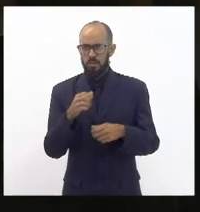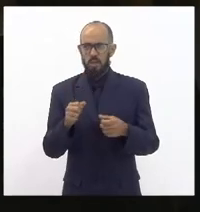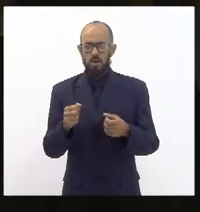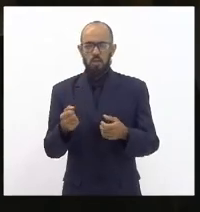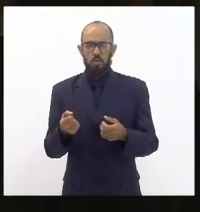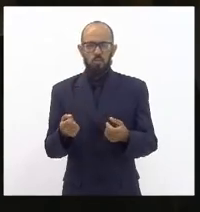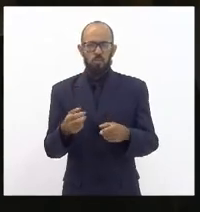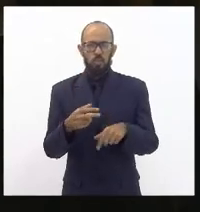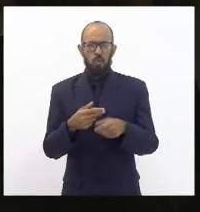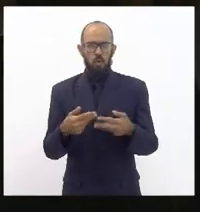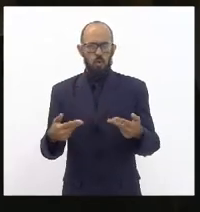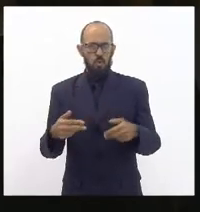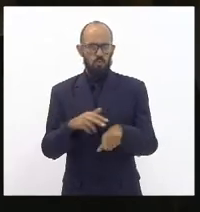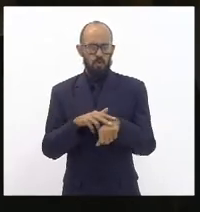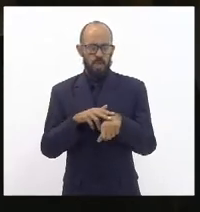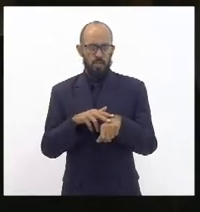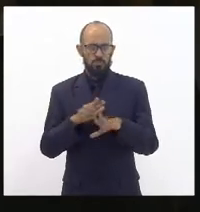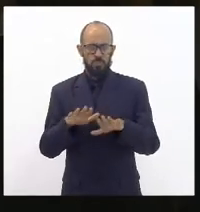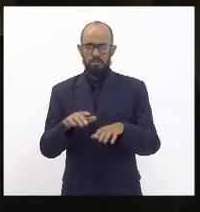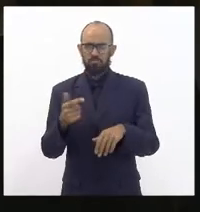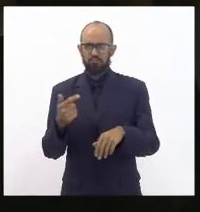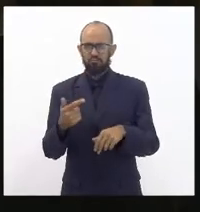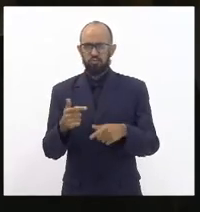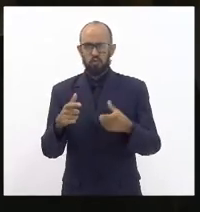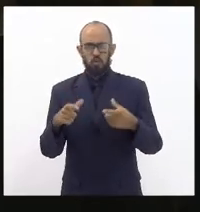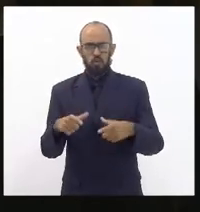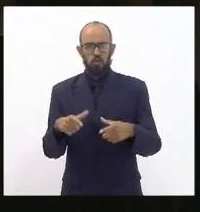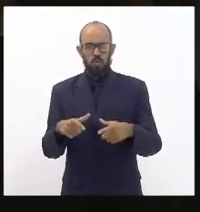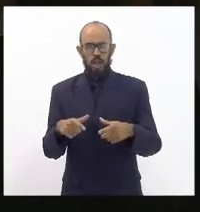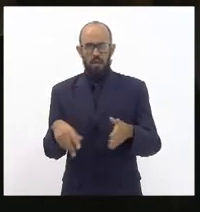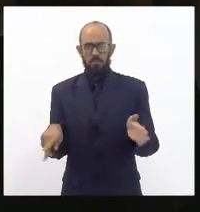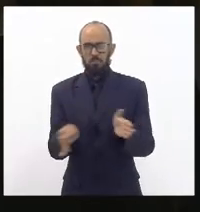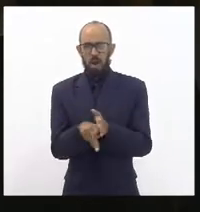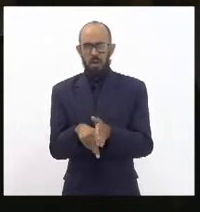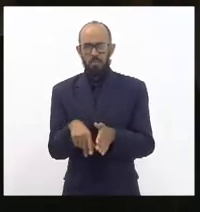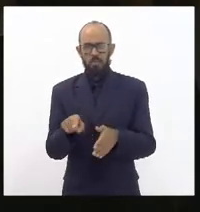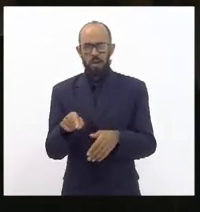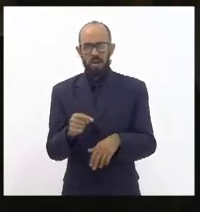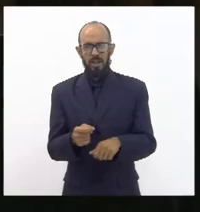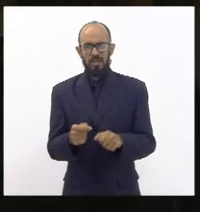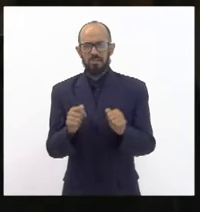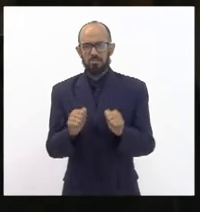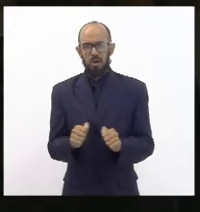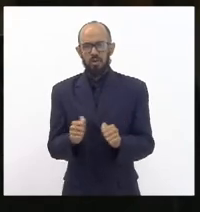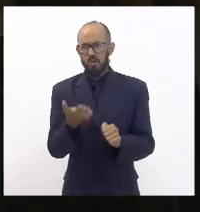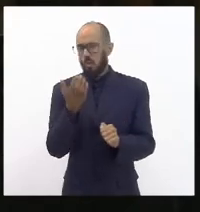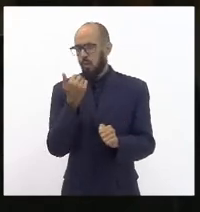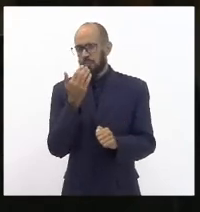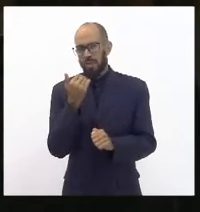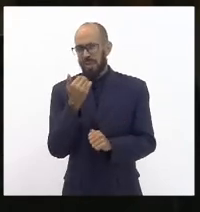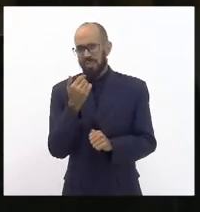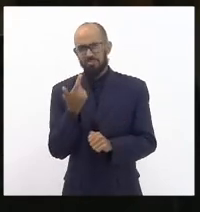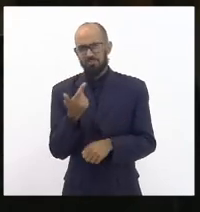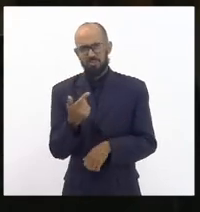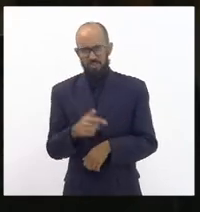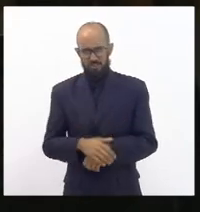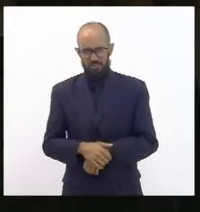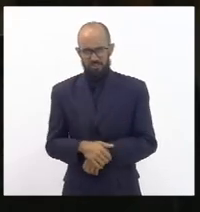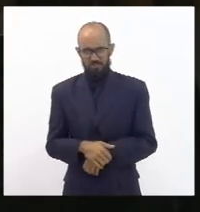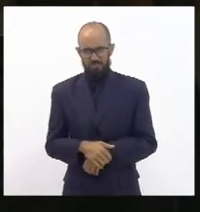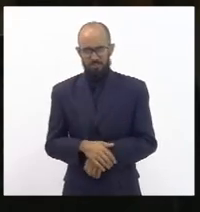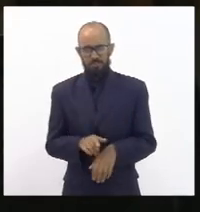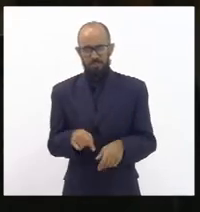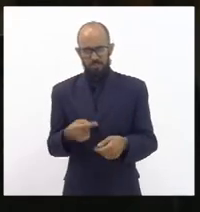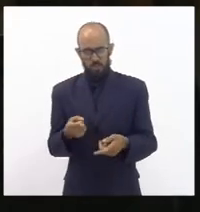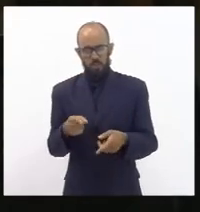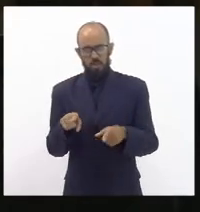salada mas não tinha um local apropriado para que elas pudessem Como era as suas alimentações Então